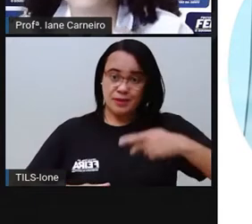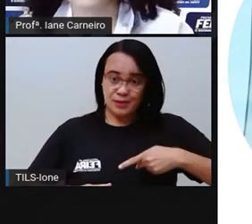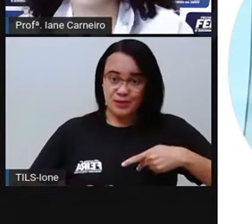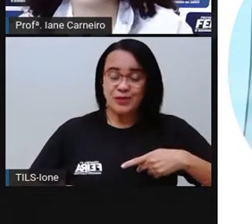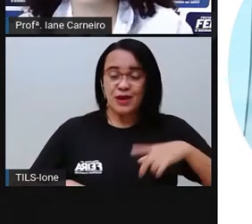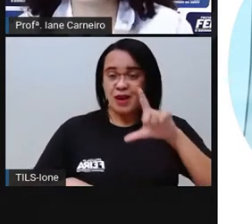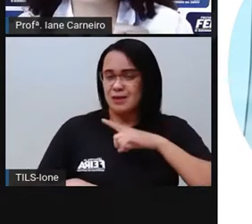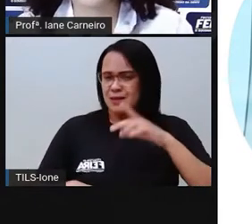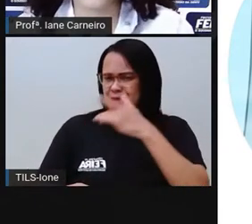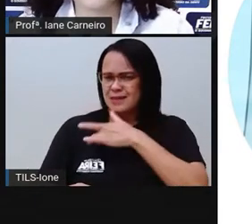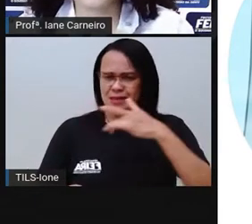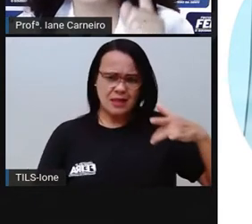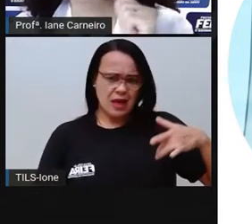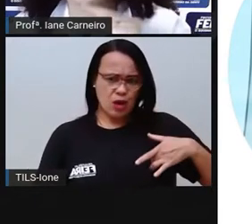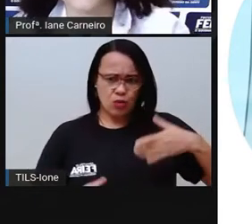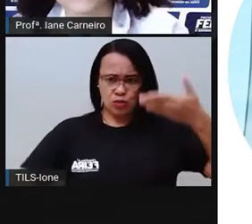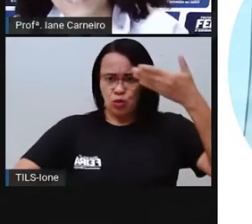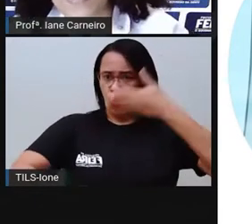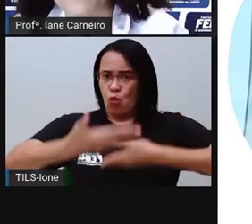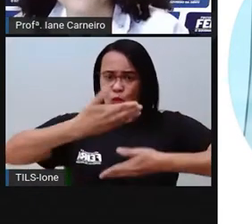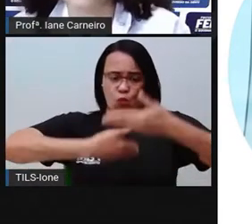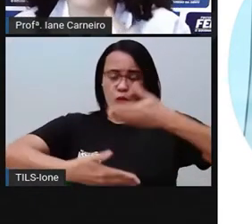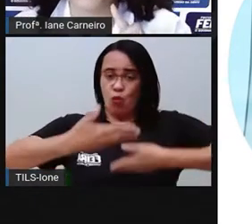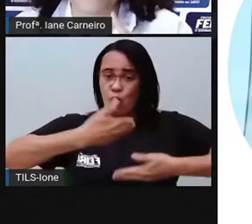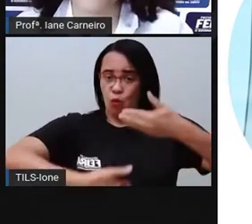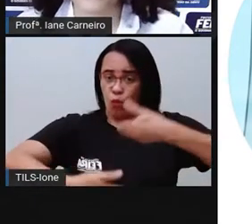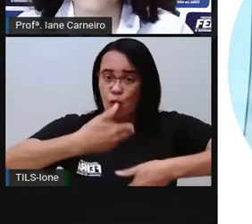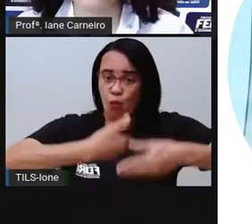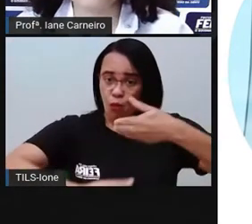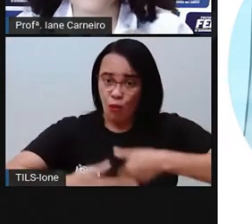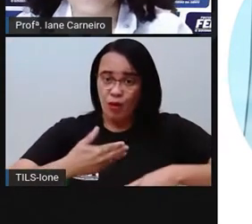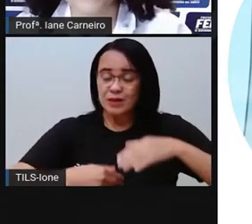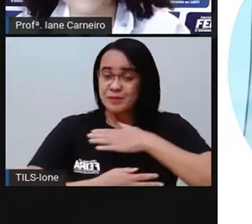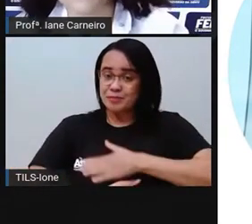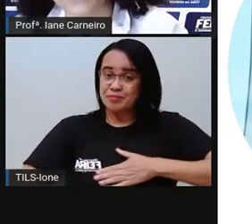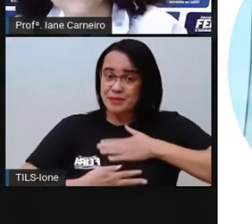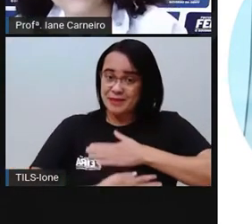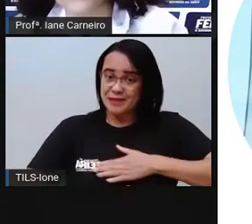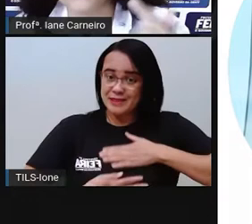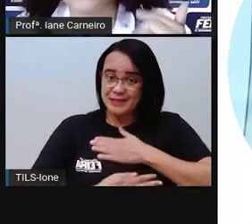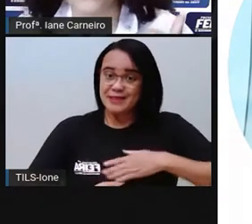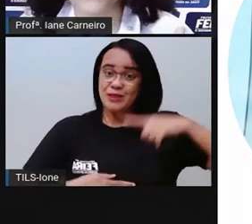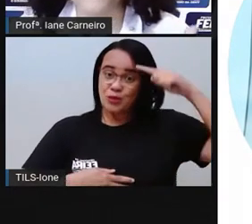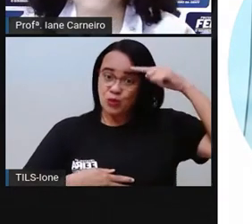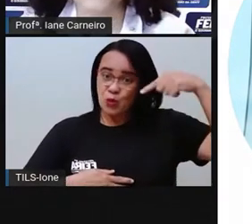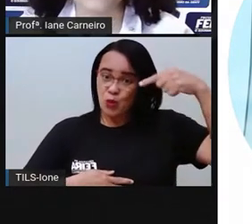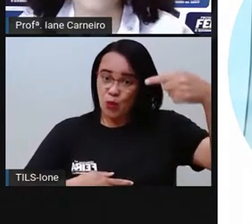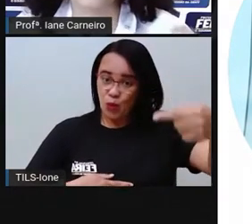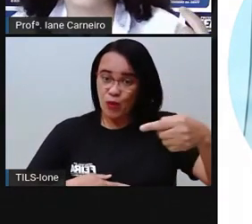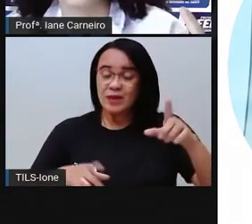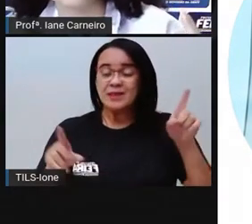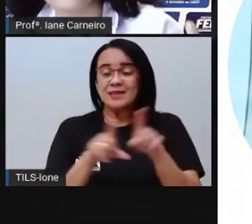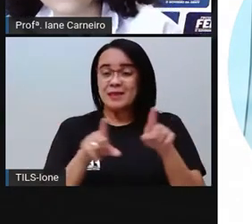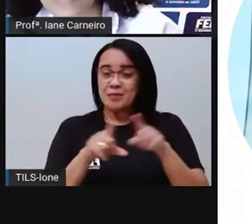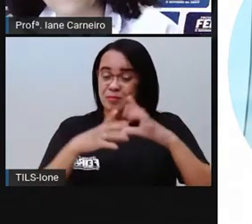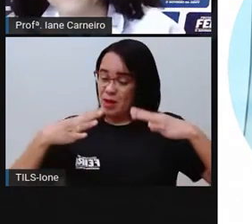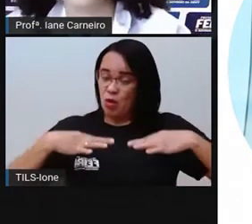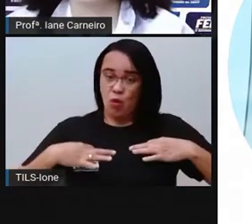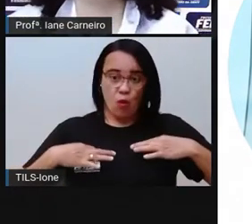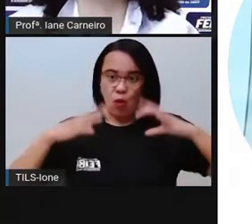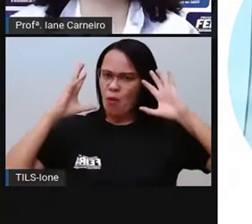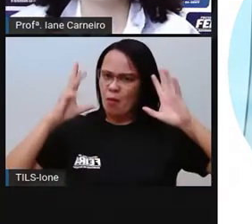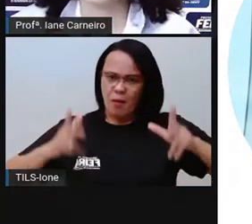saúde, devemos do corpo cuidar, tomar banho diariamente e roupas limpas